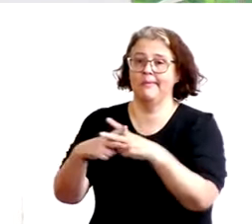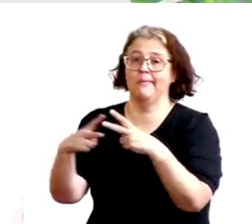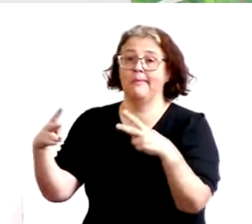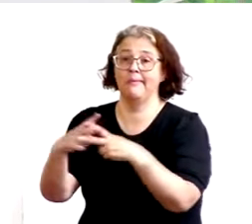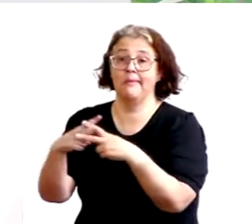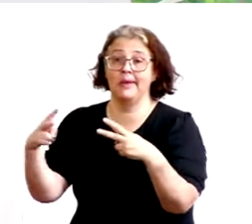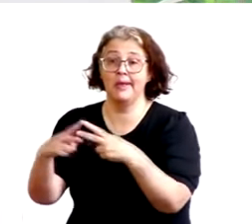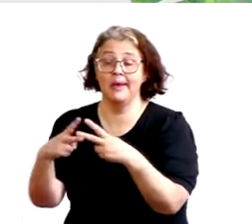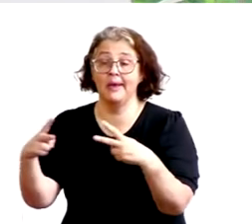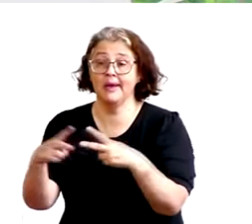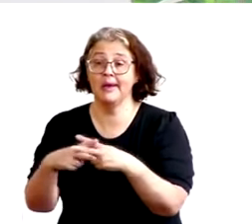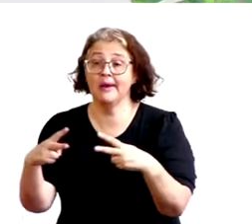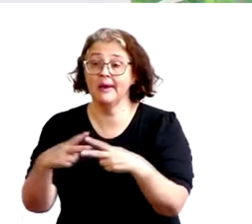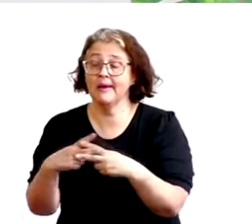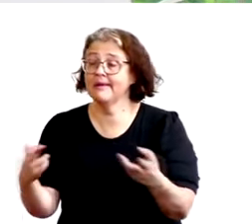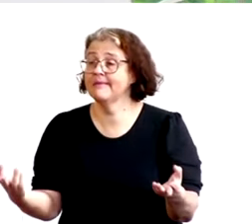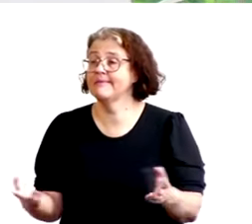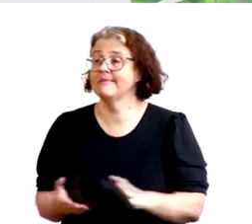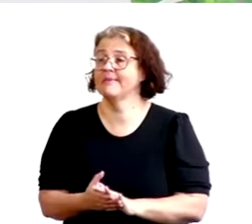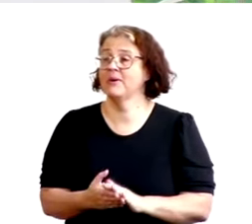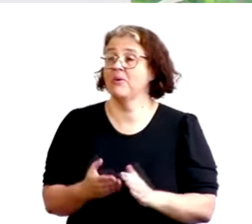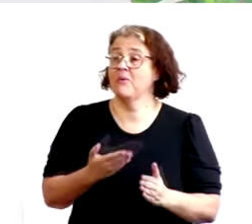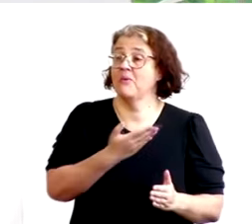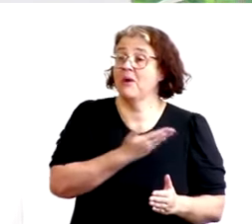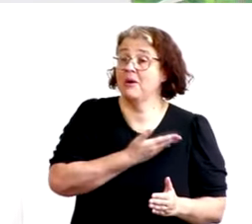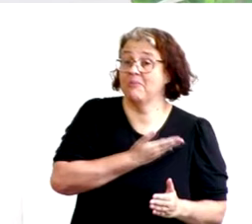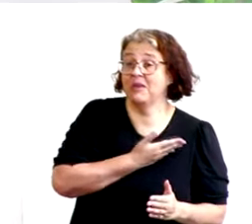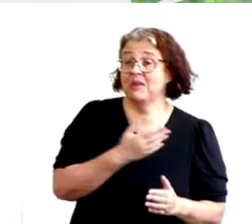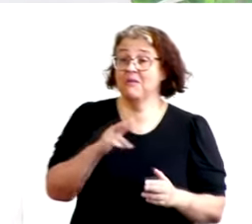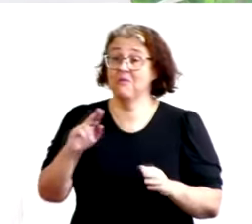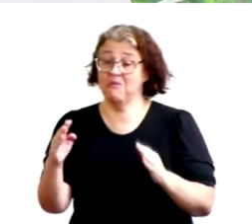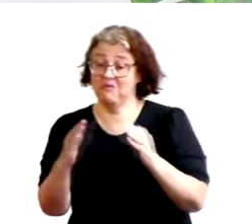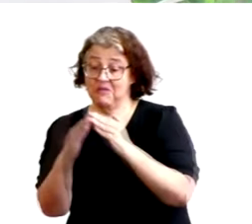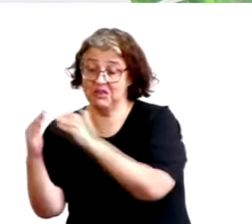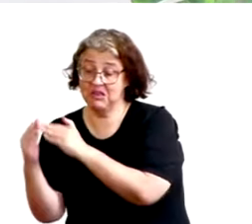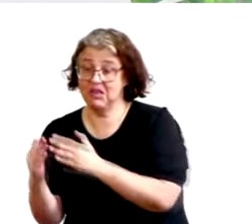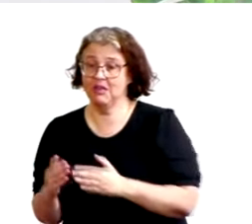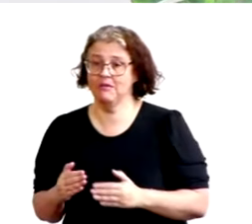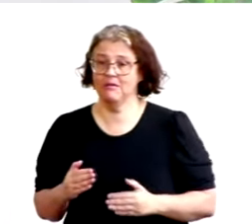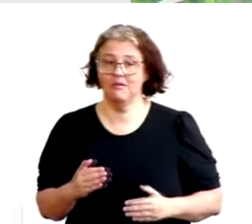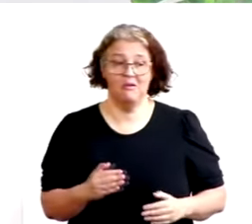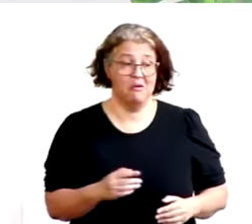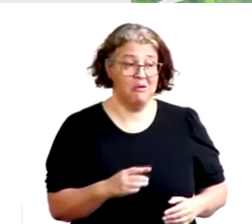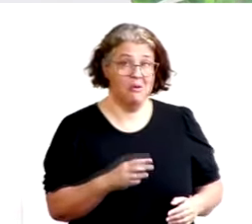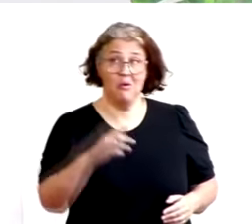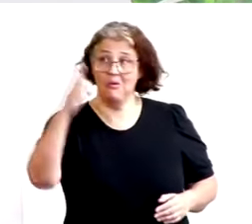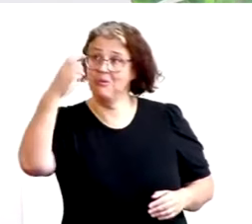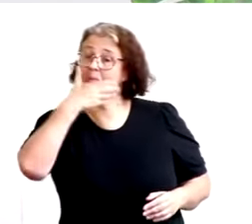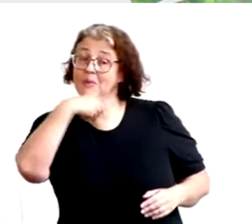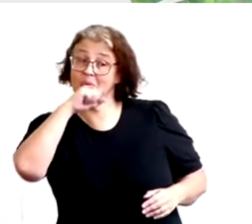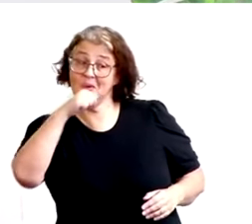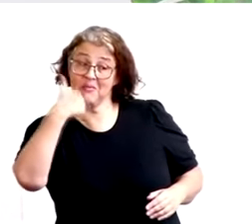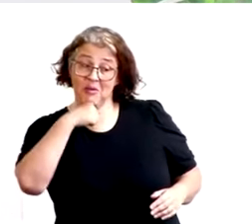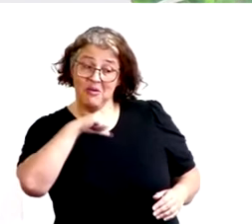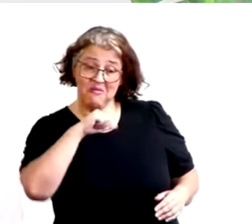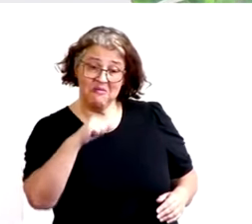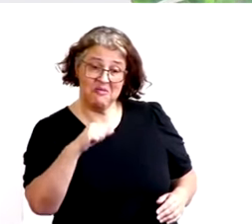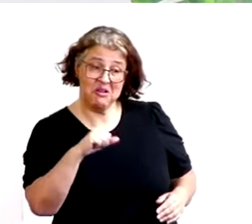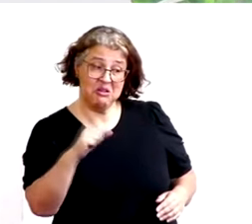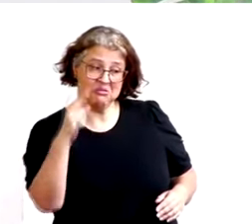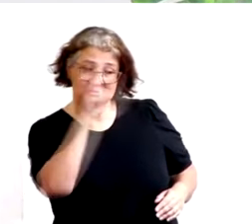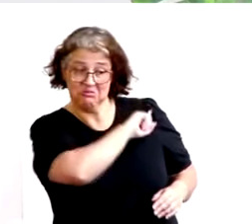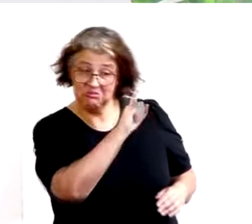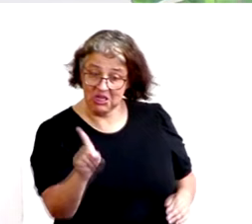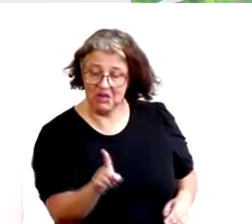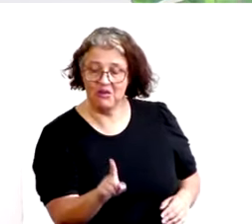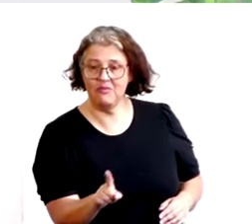te deixou muito triste ou não do seu pai e da sua mãe te deixou muito triste